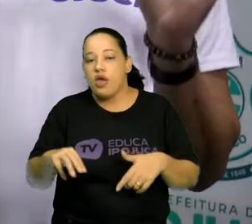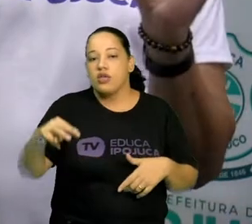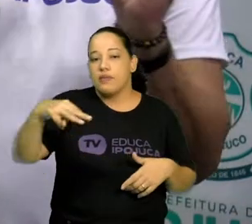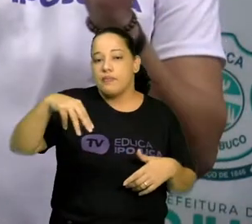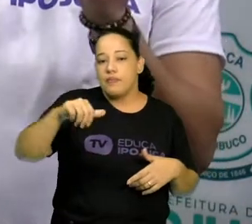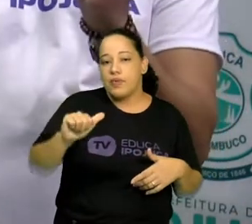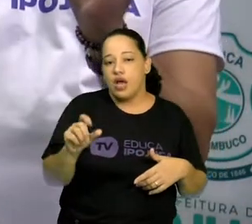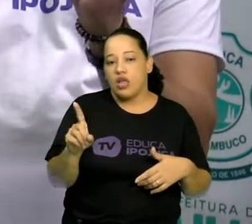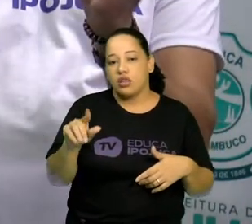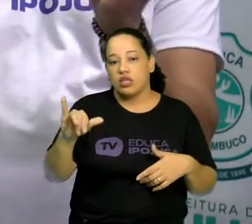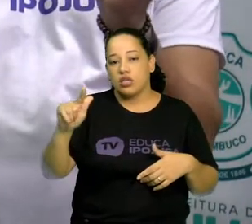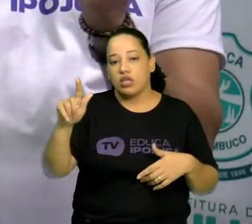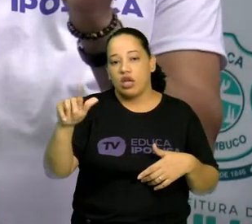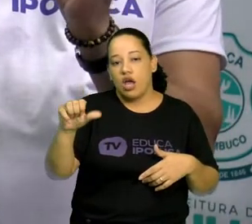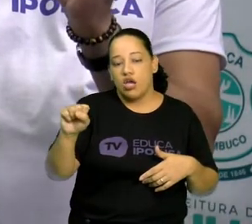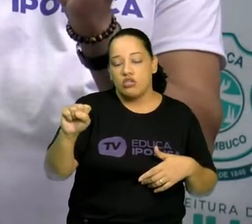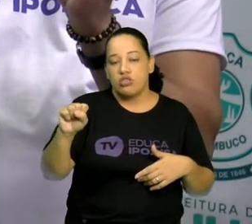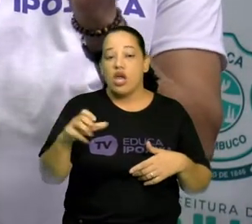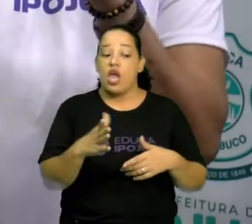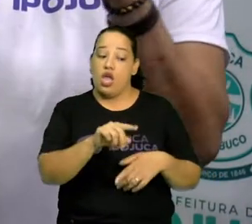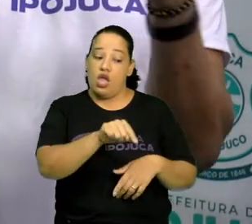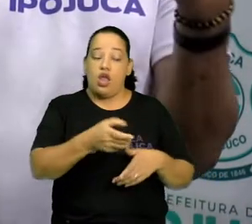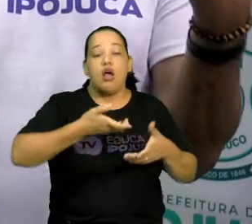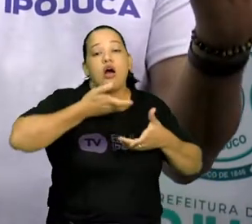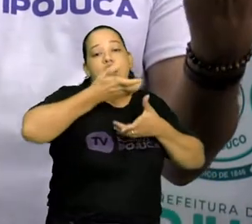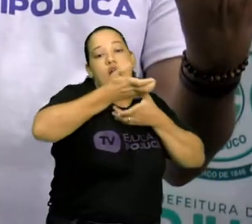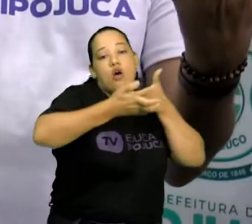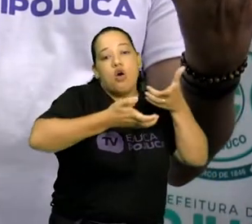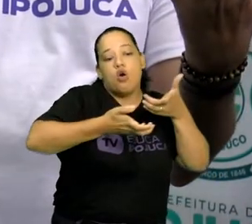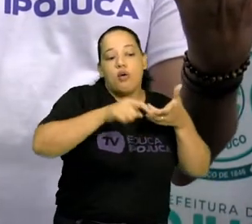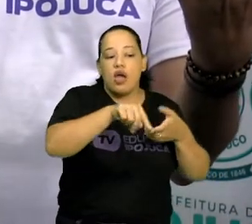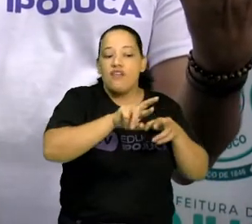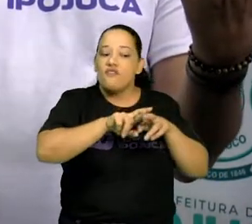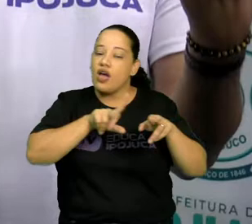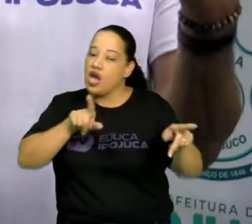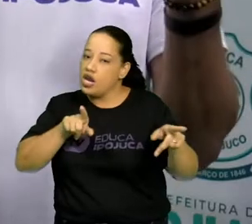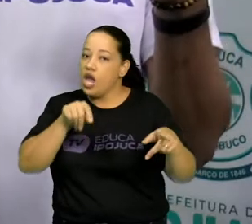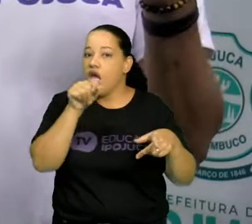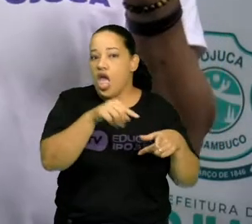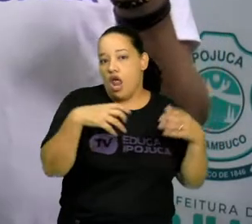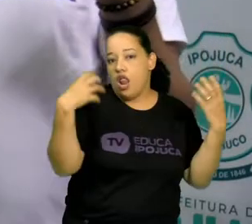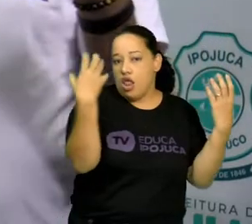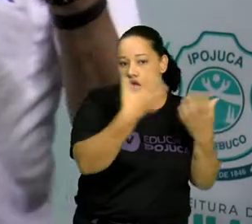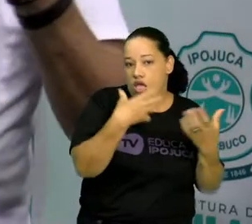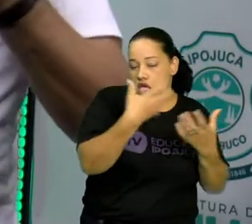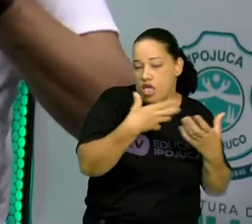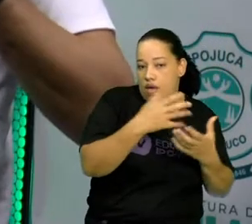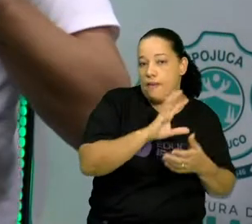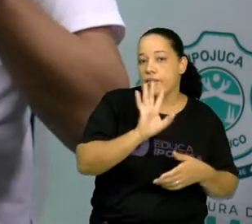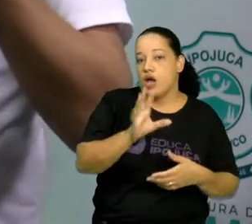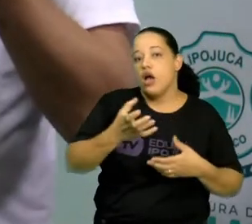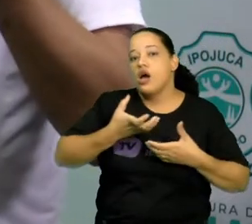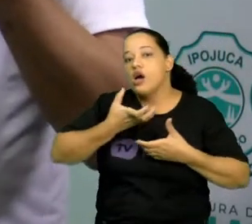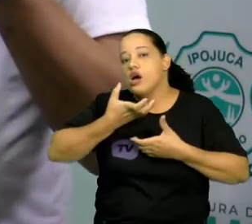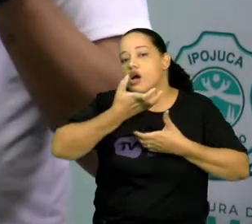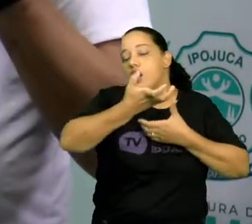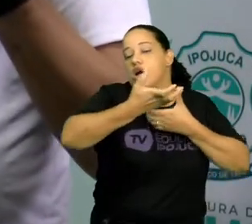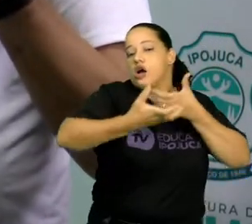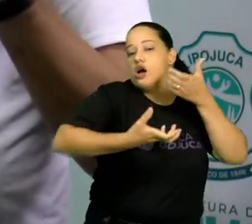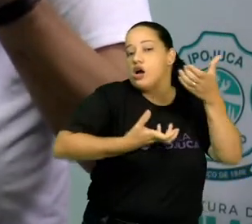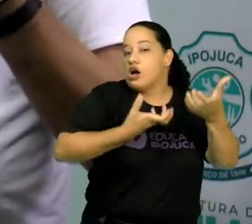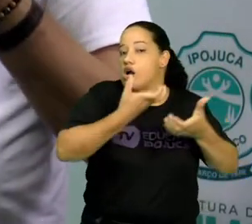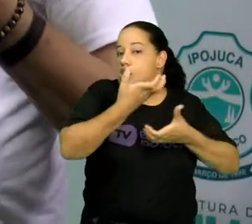ela é diferente do teatro musical. O teatro musical ele é cantado também, mas a ópera ela é cantada num tom